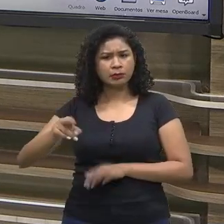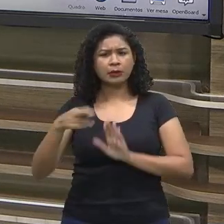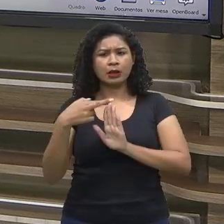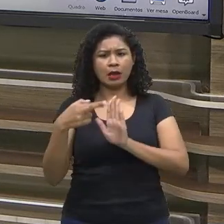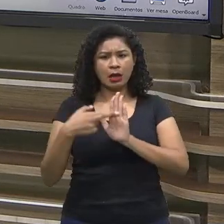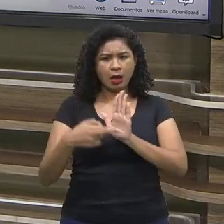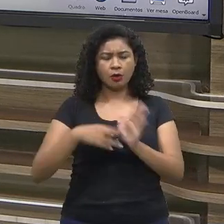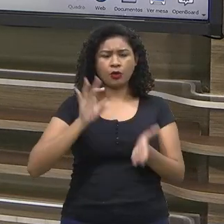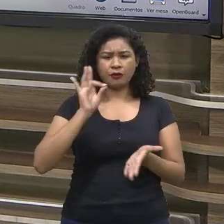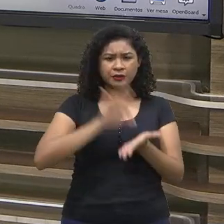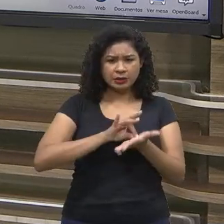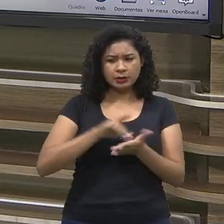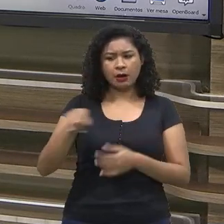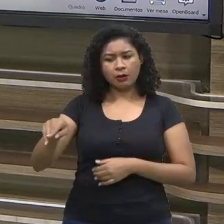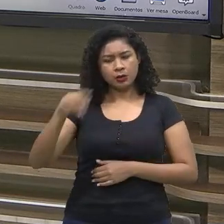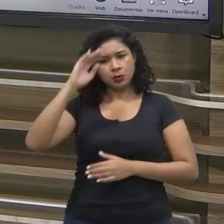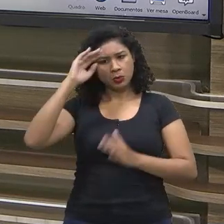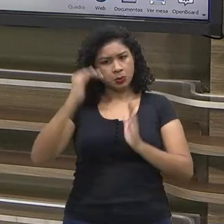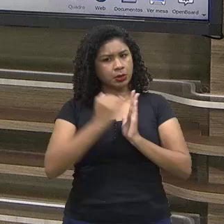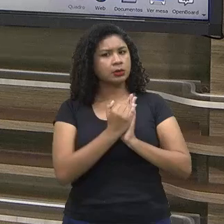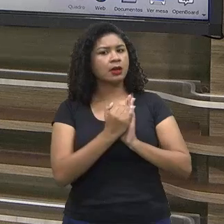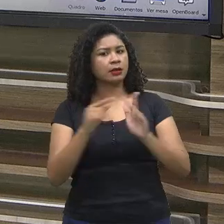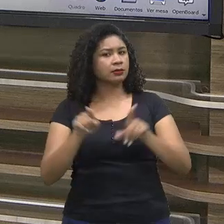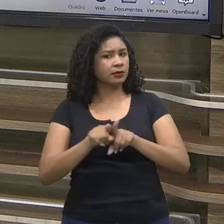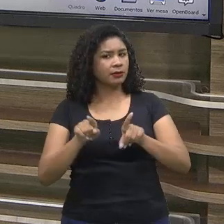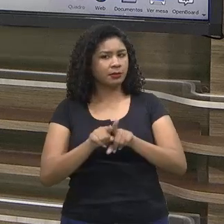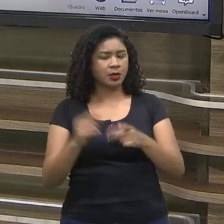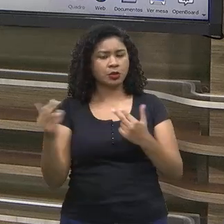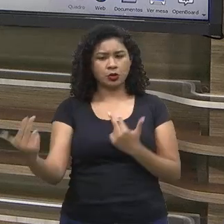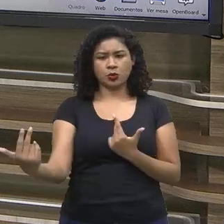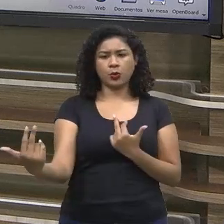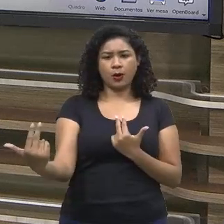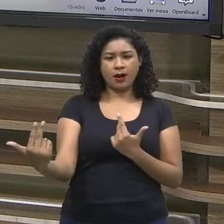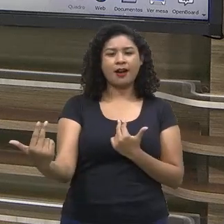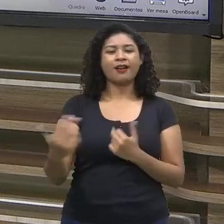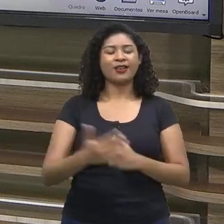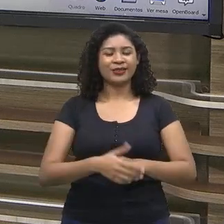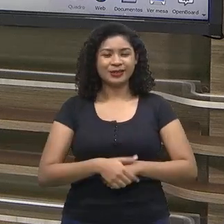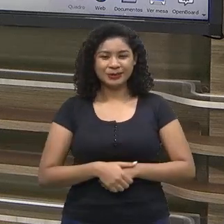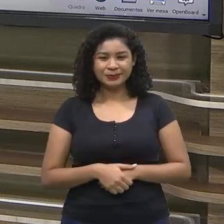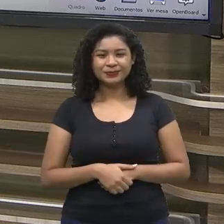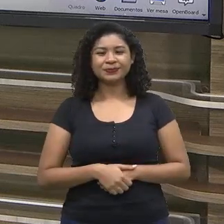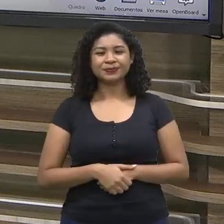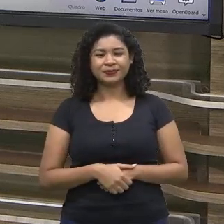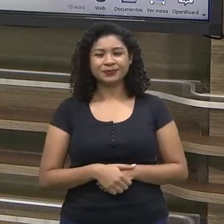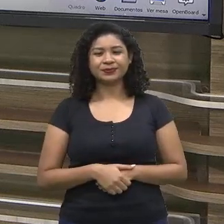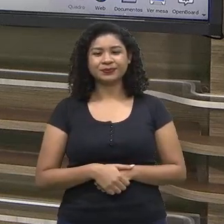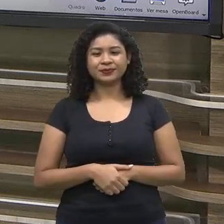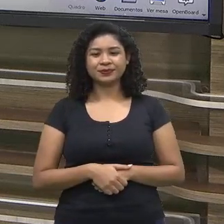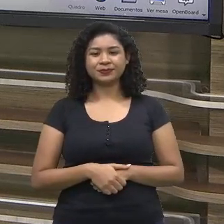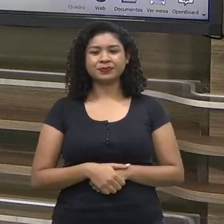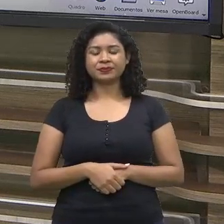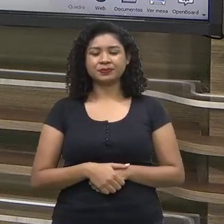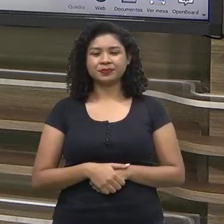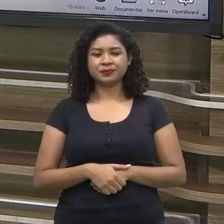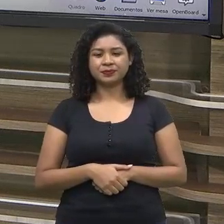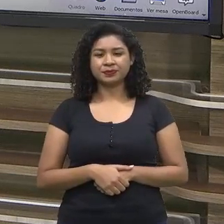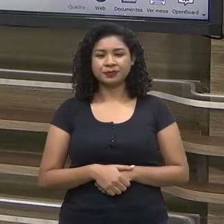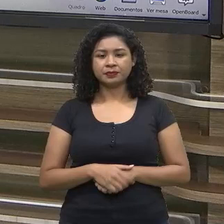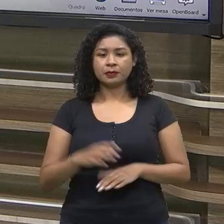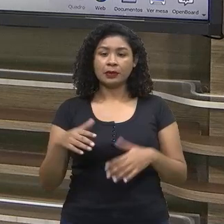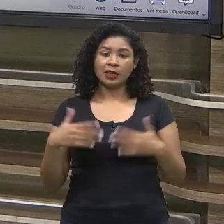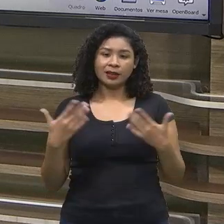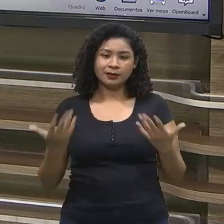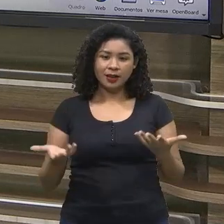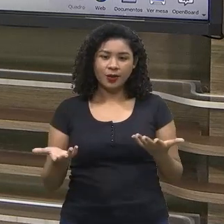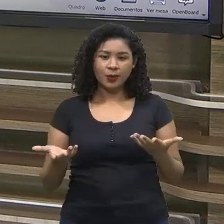regras oficiais jogadas para a nossa cultura, né? Dentro das regras da FIFA, né? Então